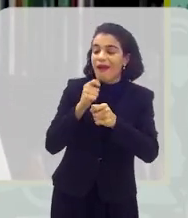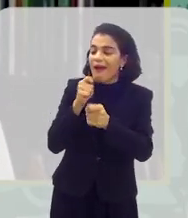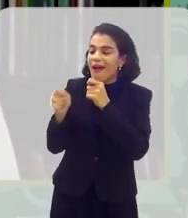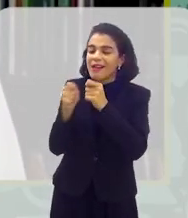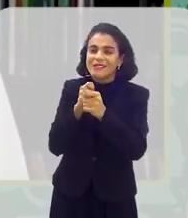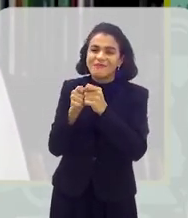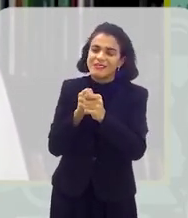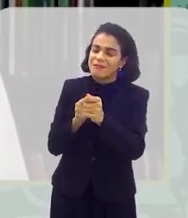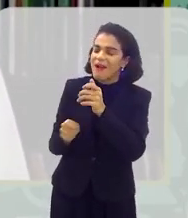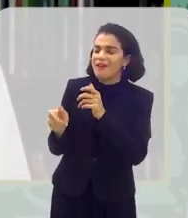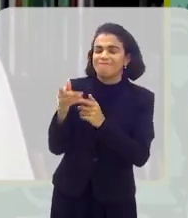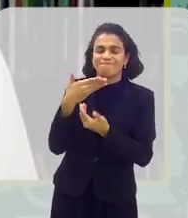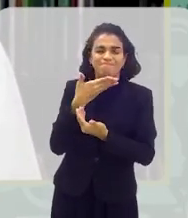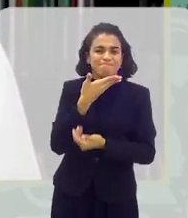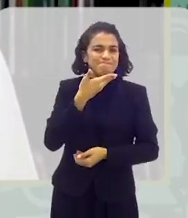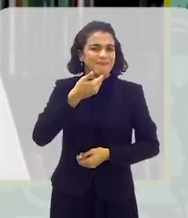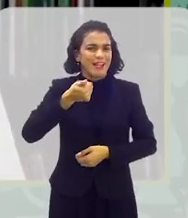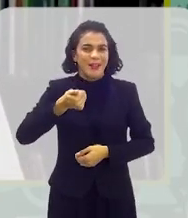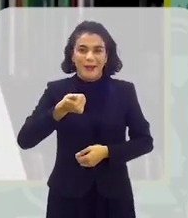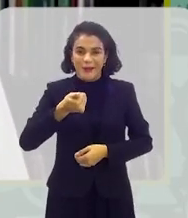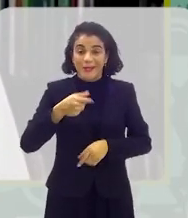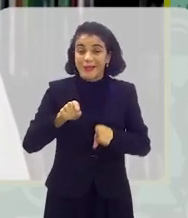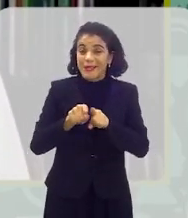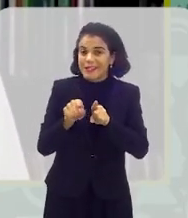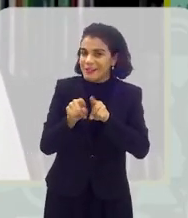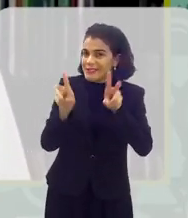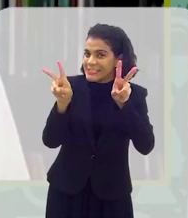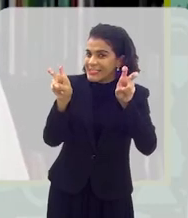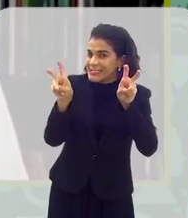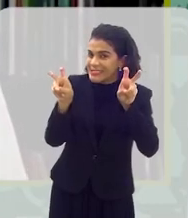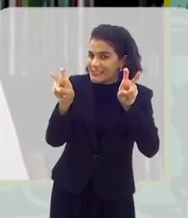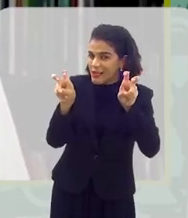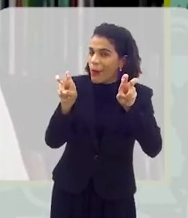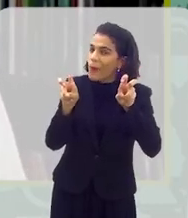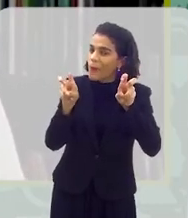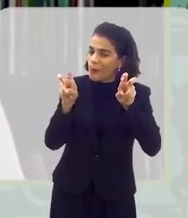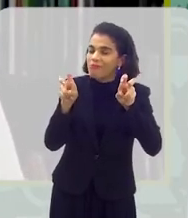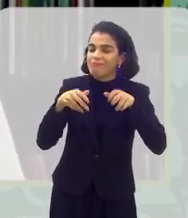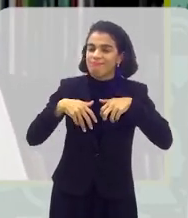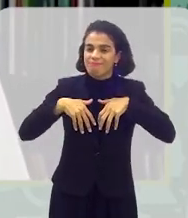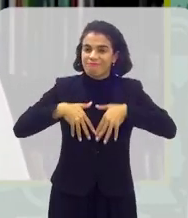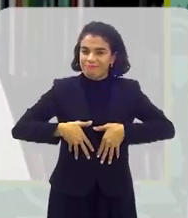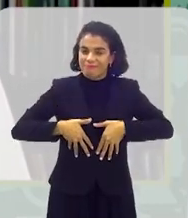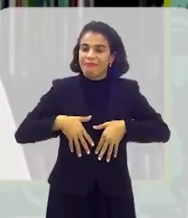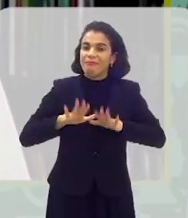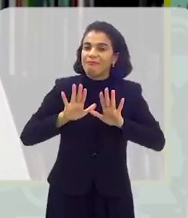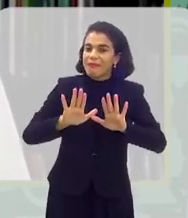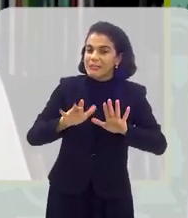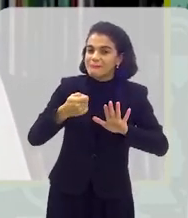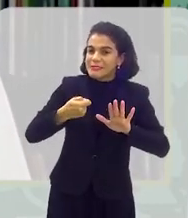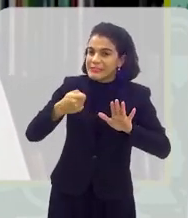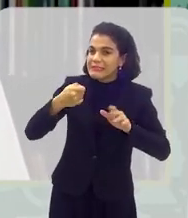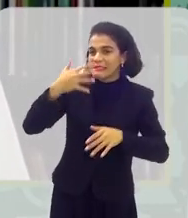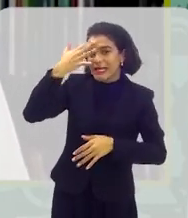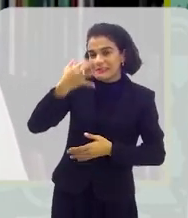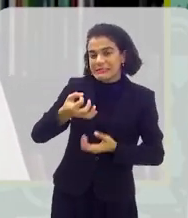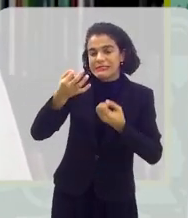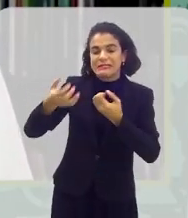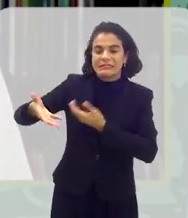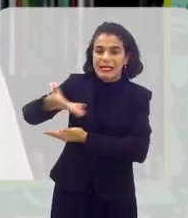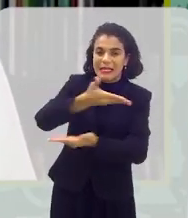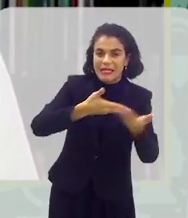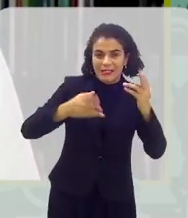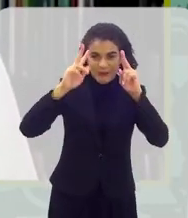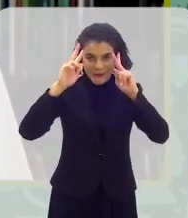então a entrevista ela vai fluir muito melhor e tem um fator que é sim subjetivo mas tem que ser considerado nas